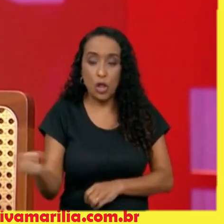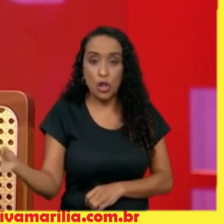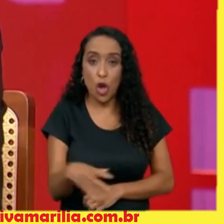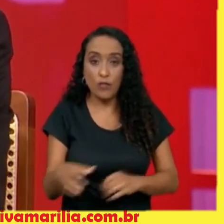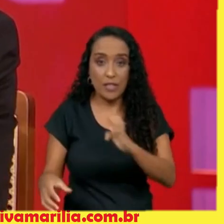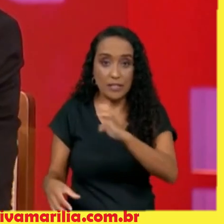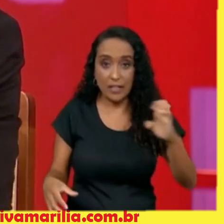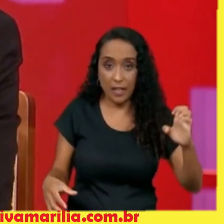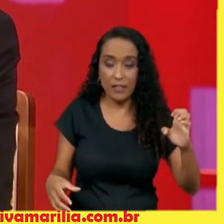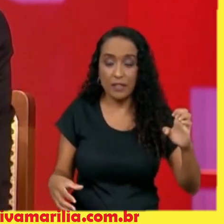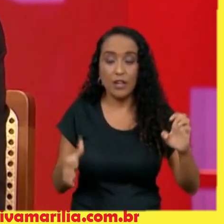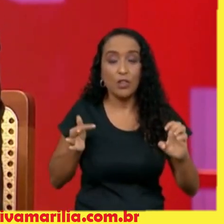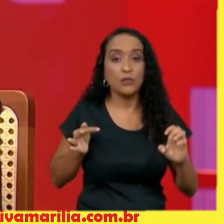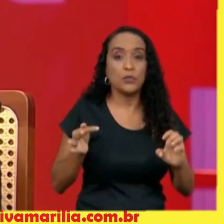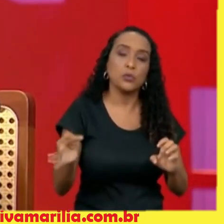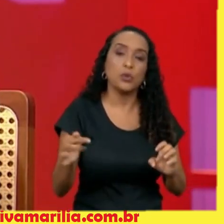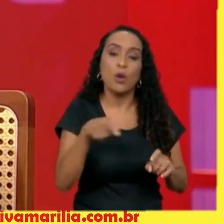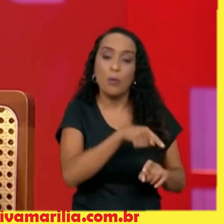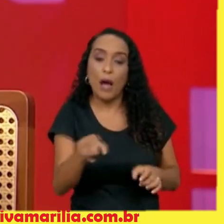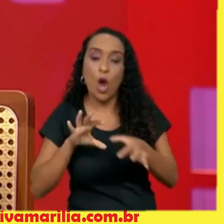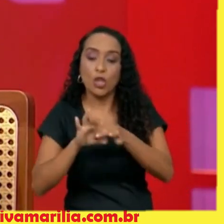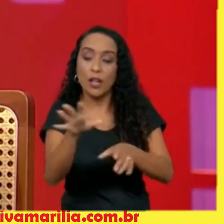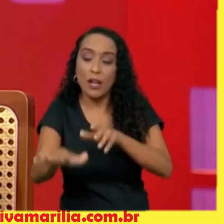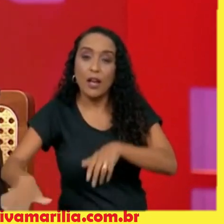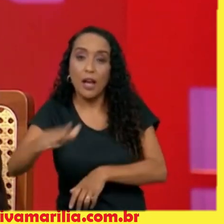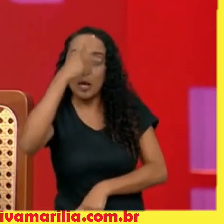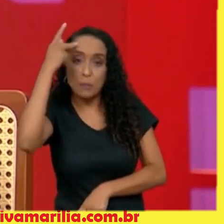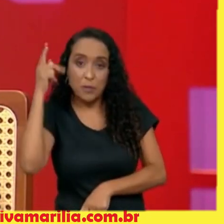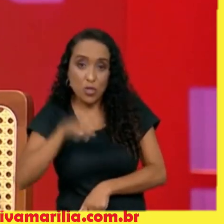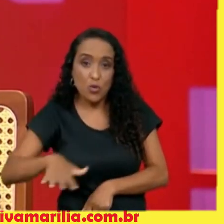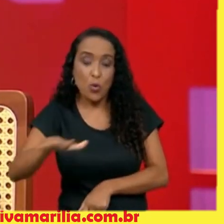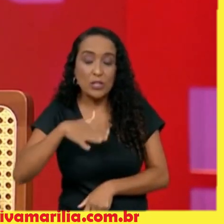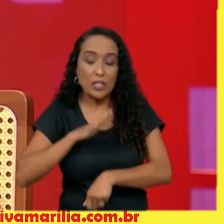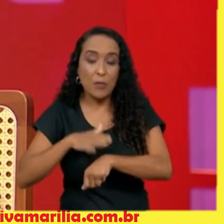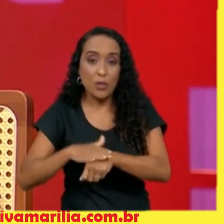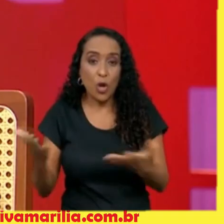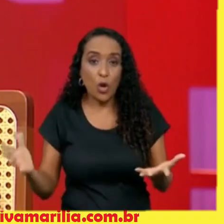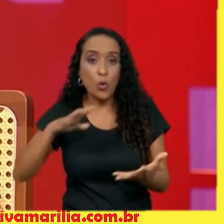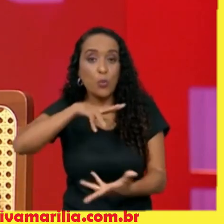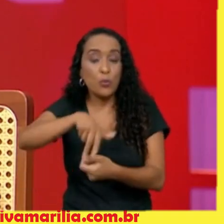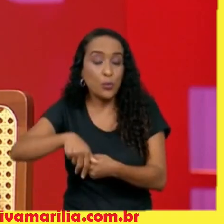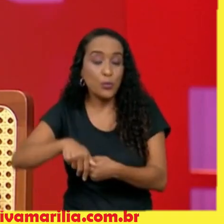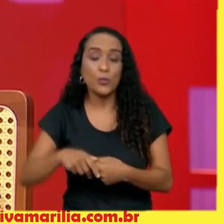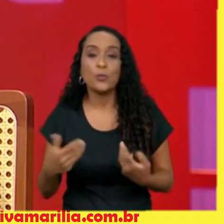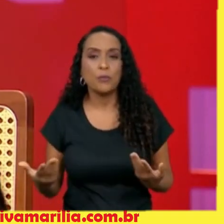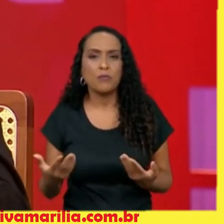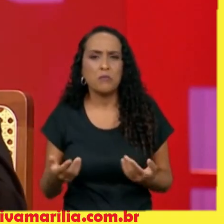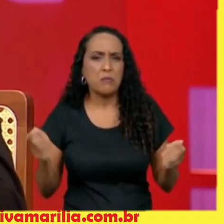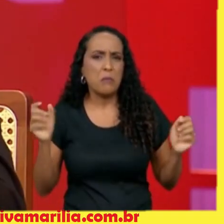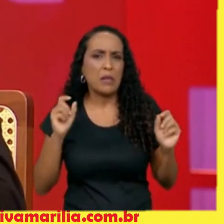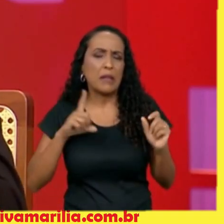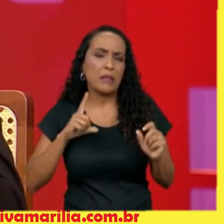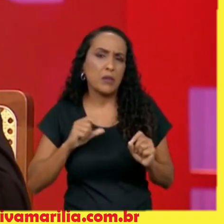se fala, o futuro da esquerda, para se conectar com essas pessoas que estão nessa situação hoje no mundo todo, ela passa